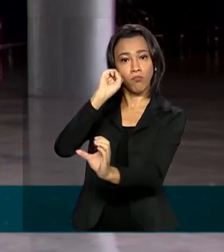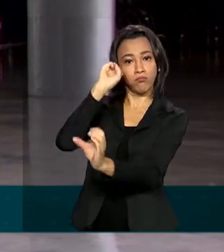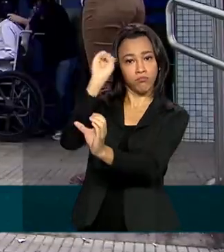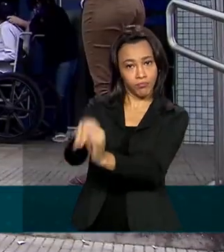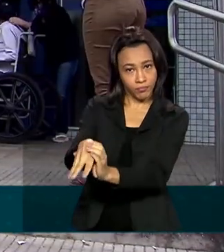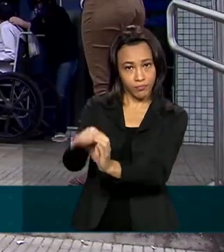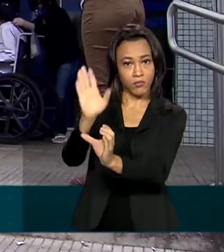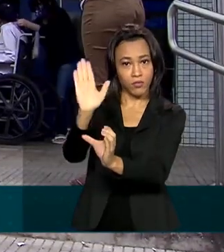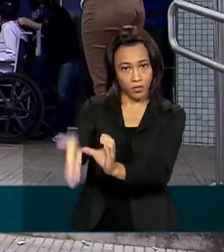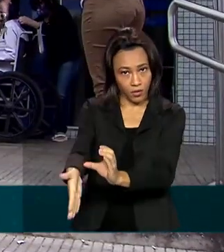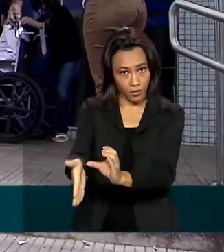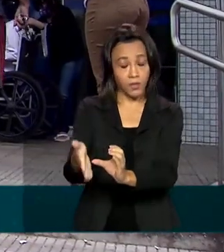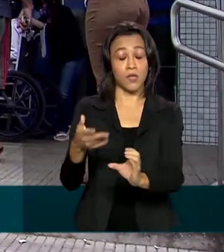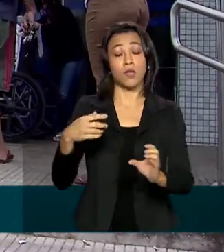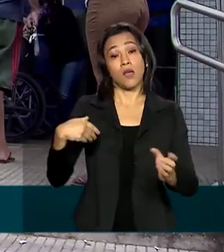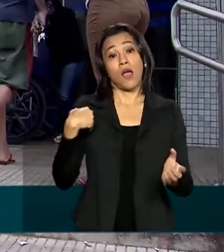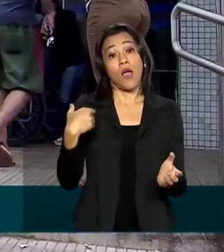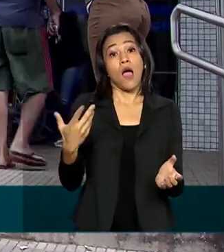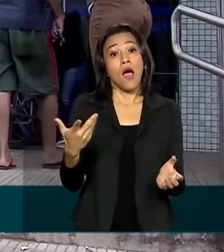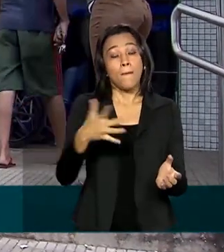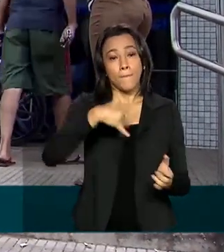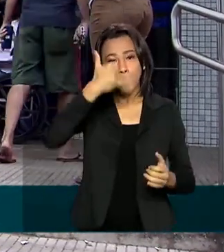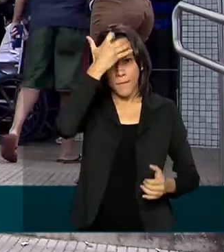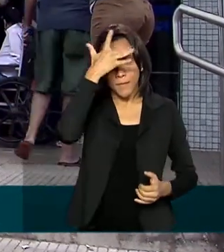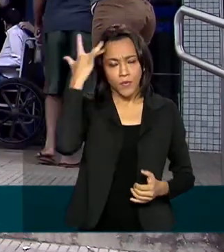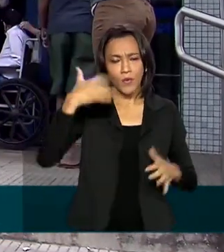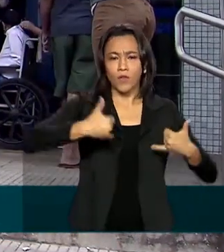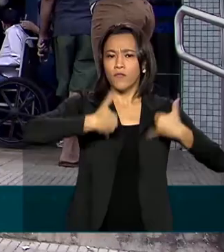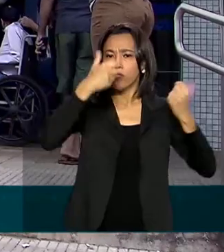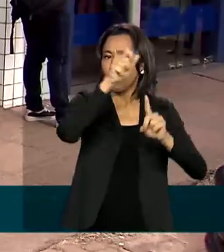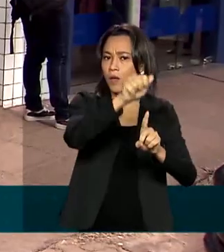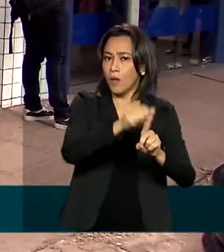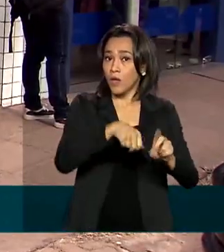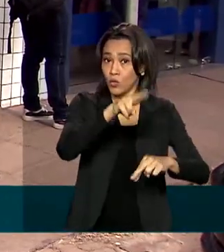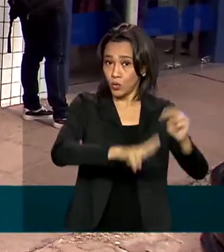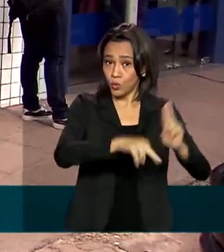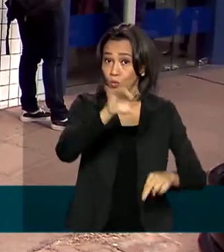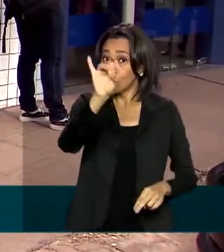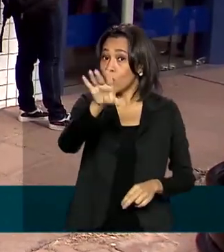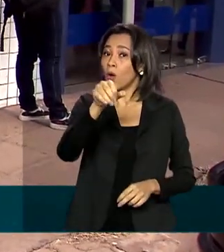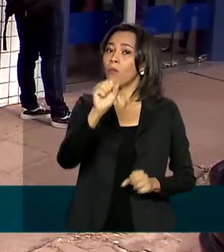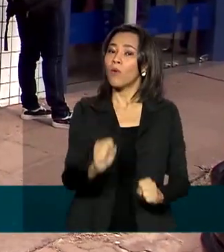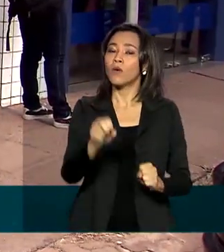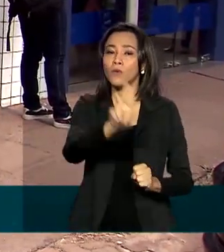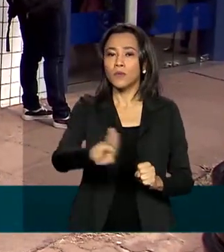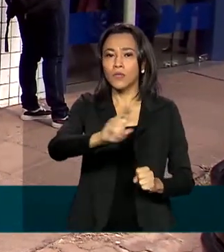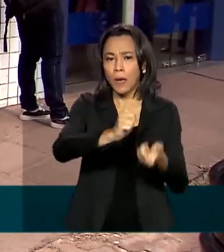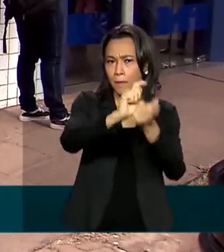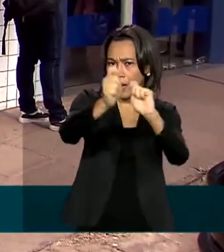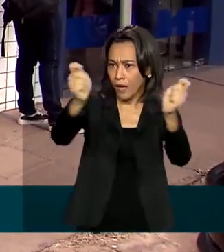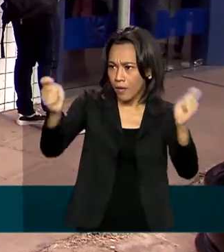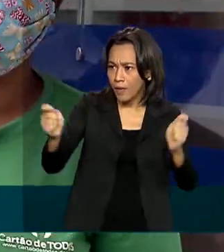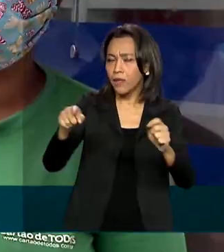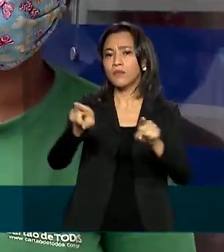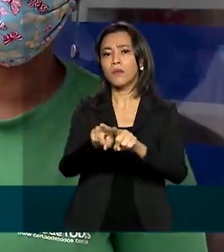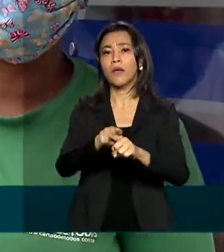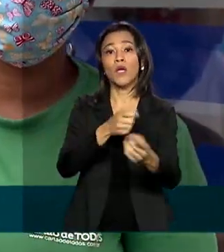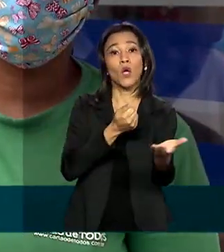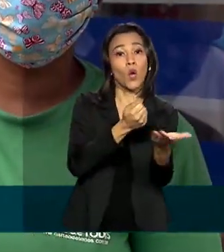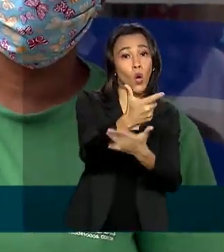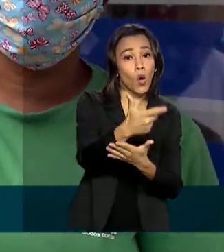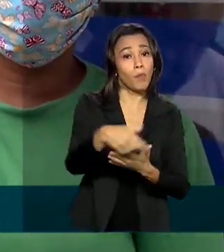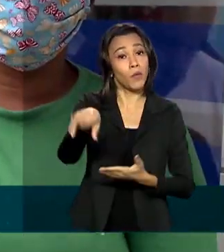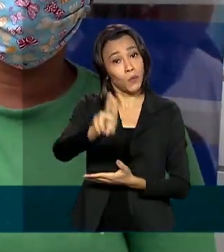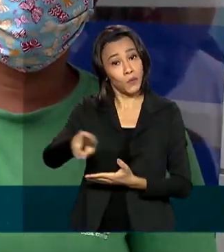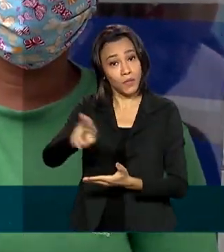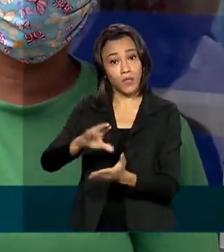social. Por enquanto, os aniversariantes de junho só podem usar o dinheiro para fazer pagamentos e compras por meio